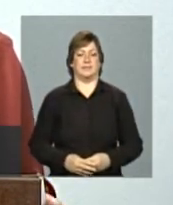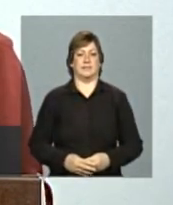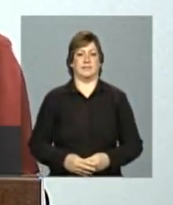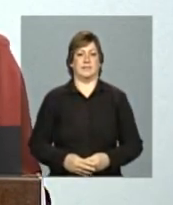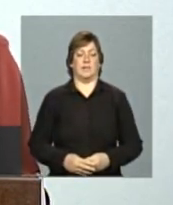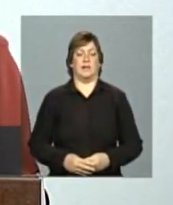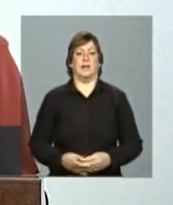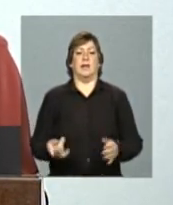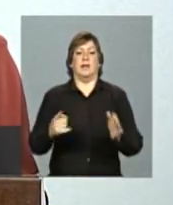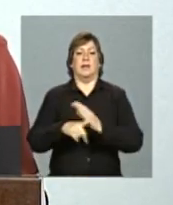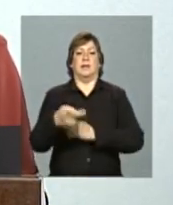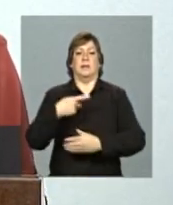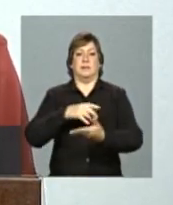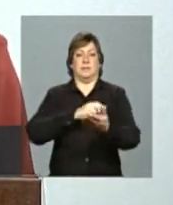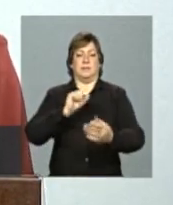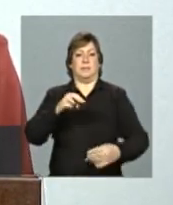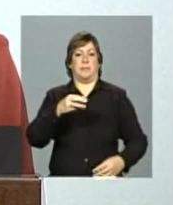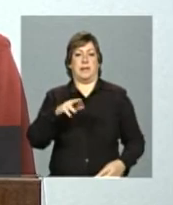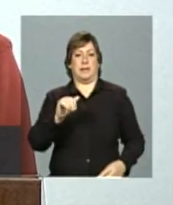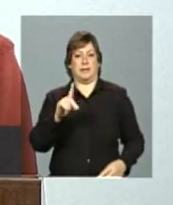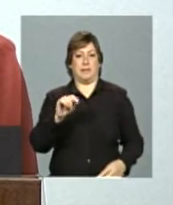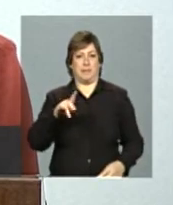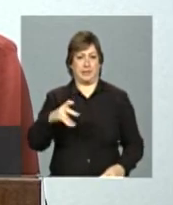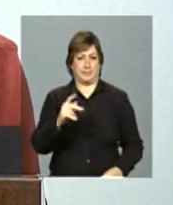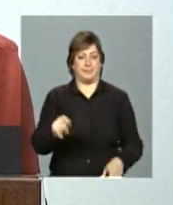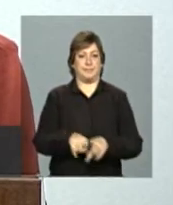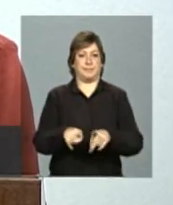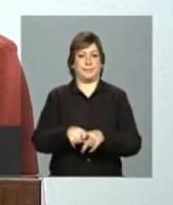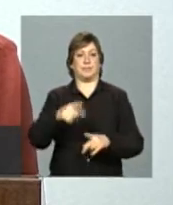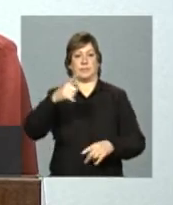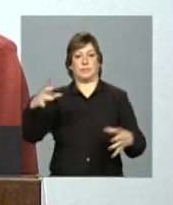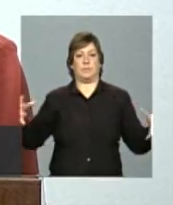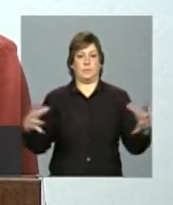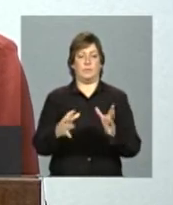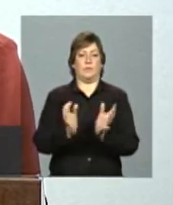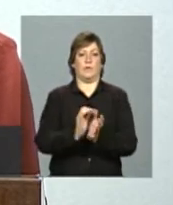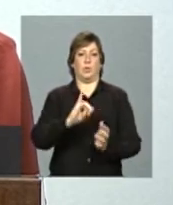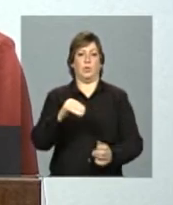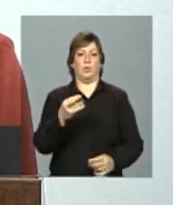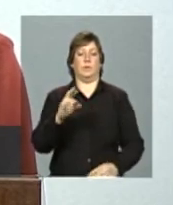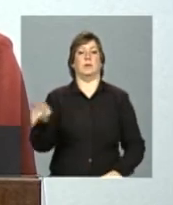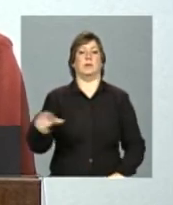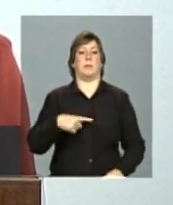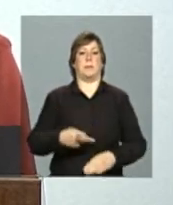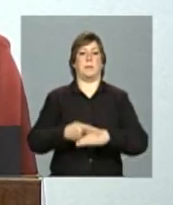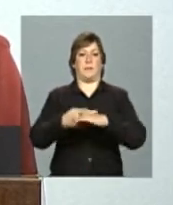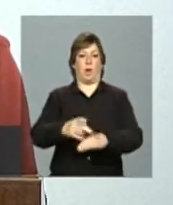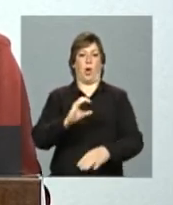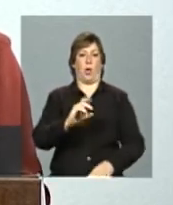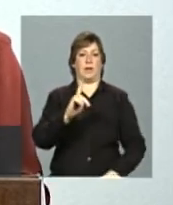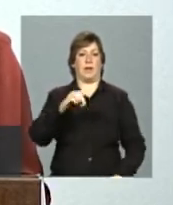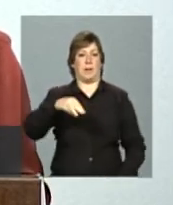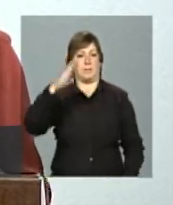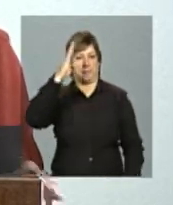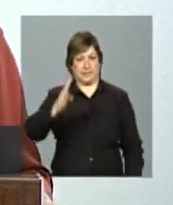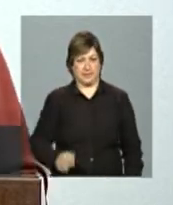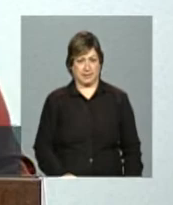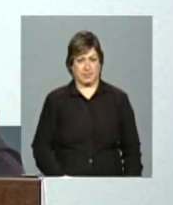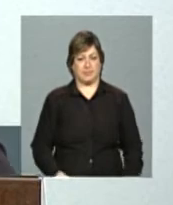minha cara Maria da Penha e demais integrantes do Júri do prêmio ADM Brasil